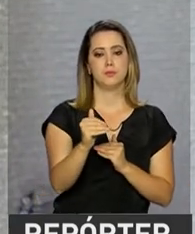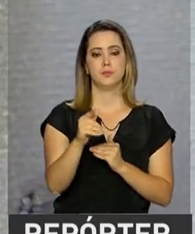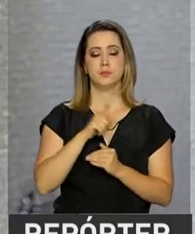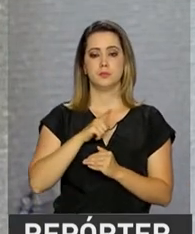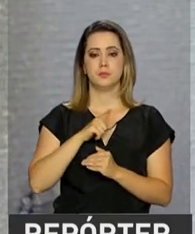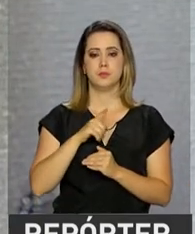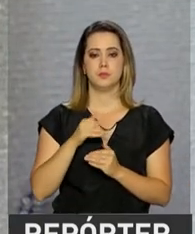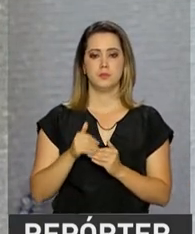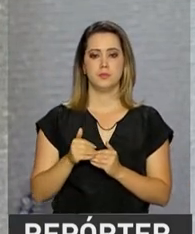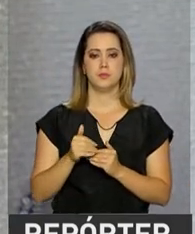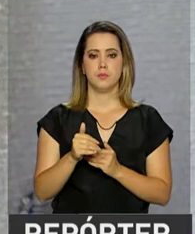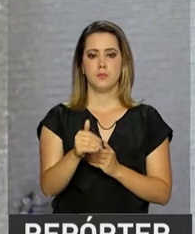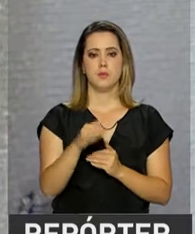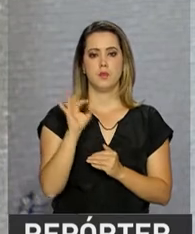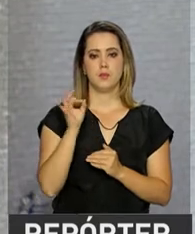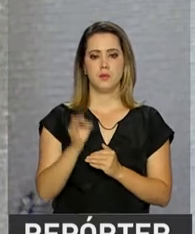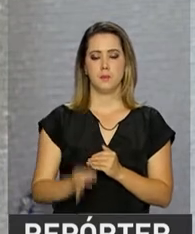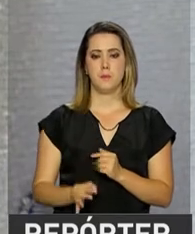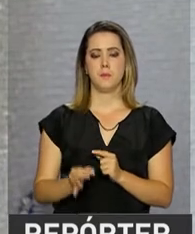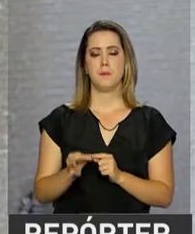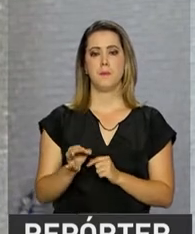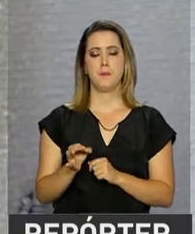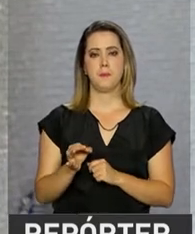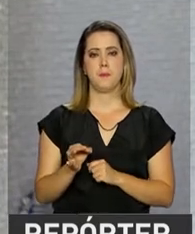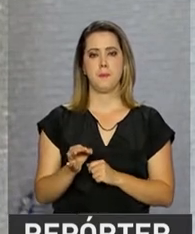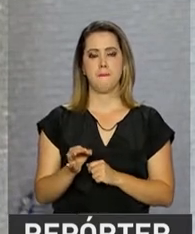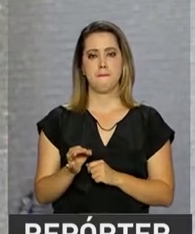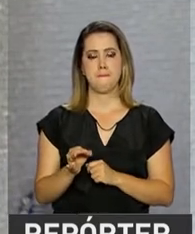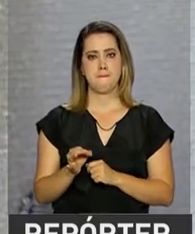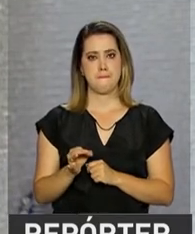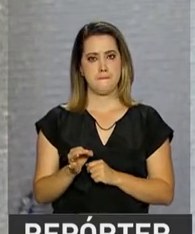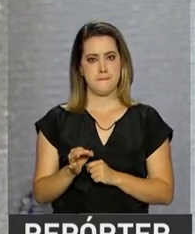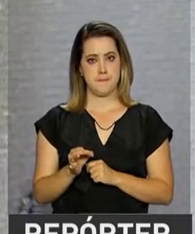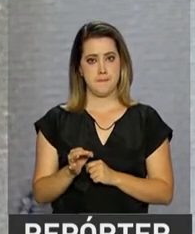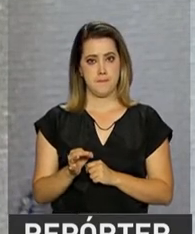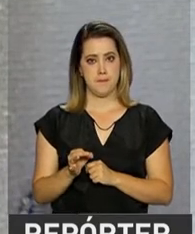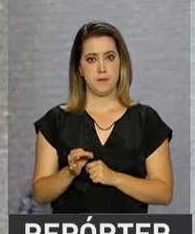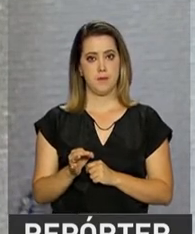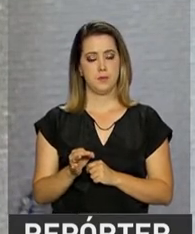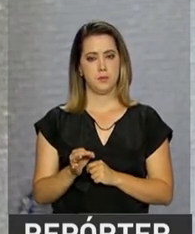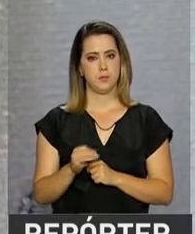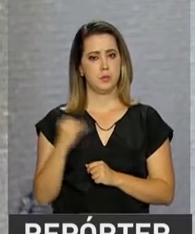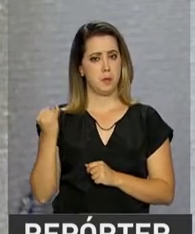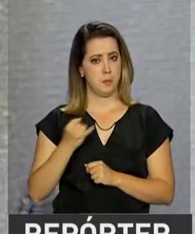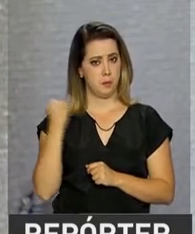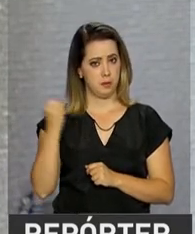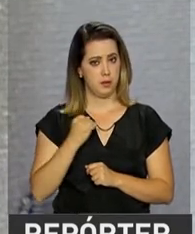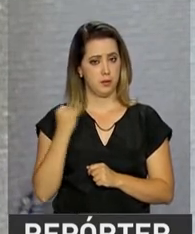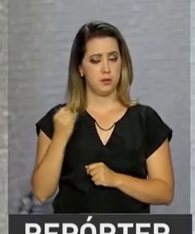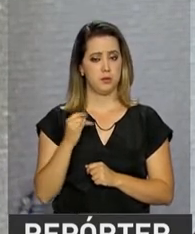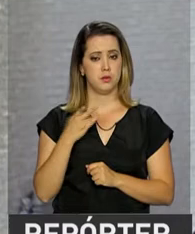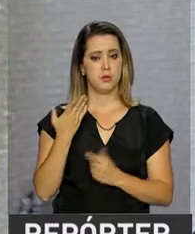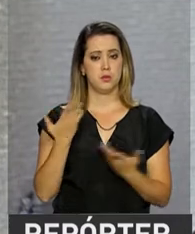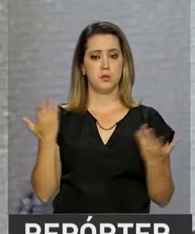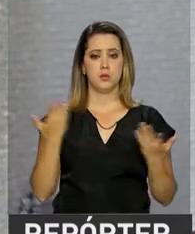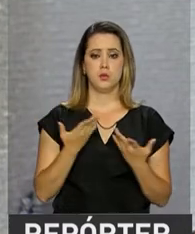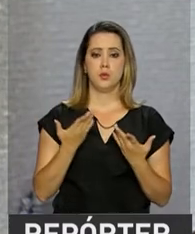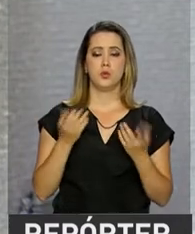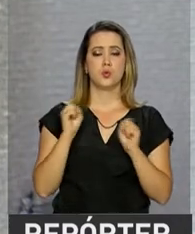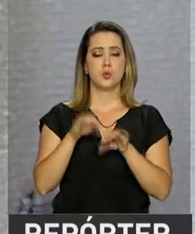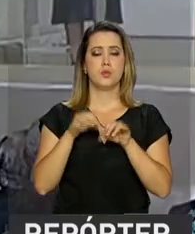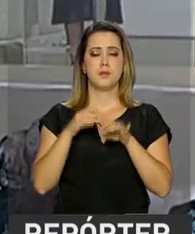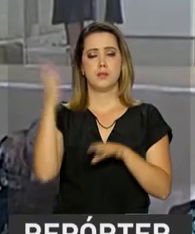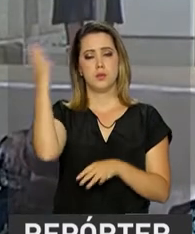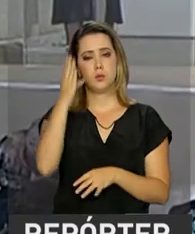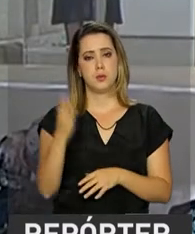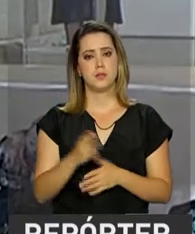um avanço consistente e, ao mesmo tempo, significativo no padrão educacional